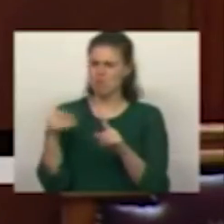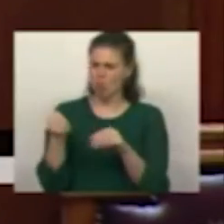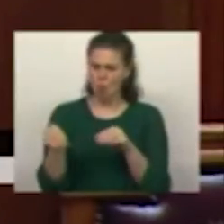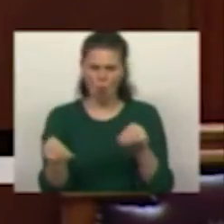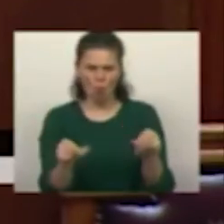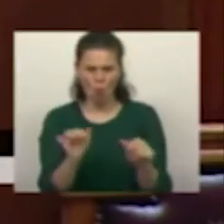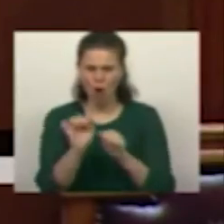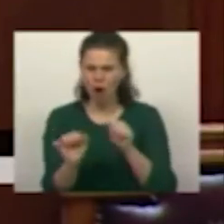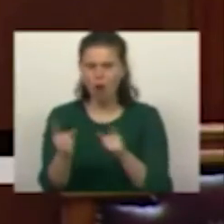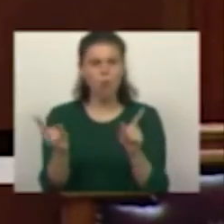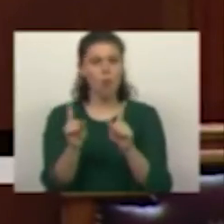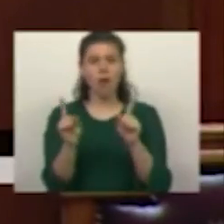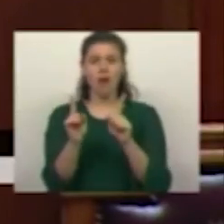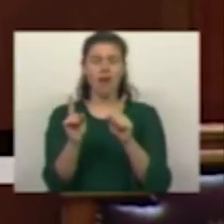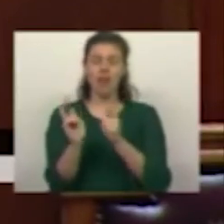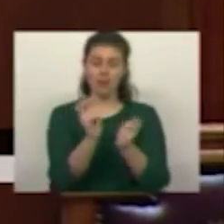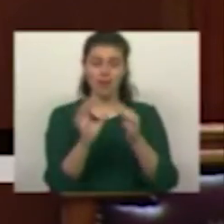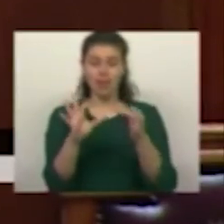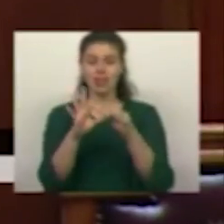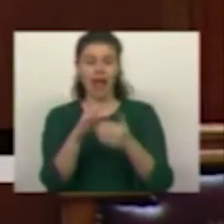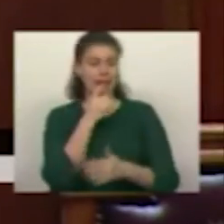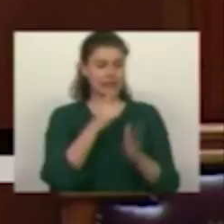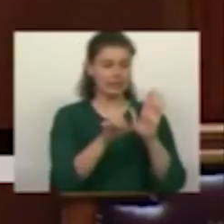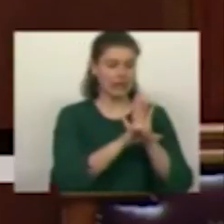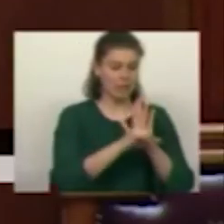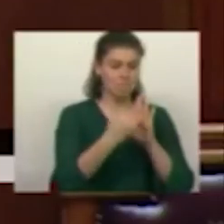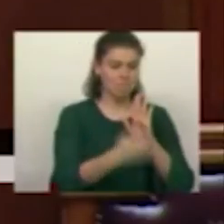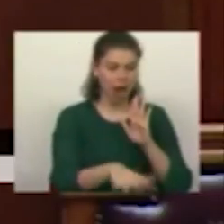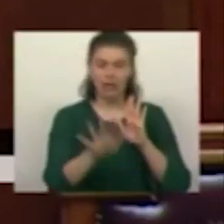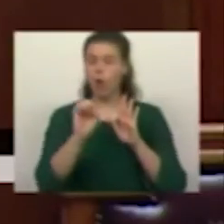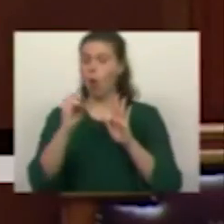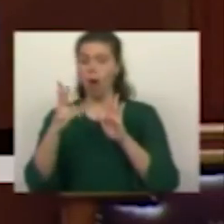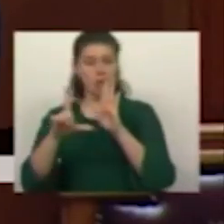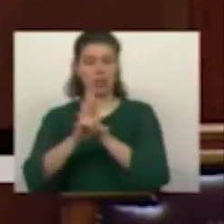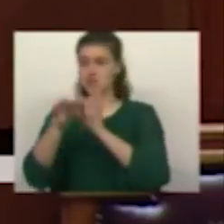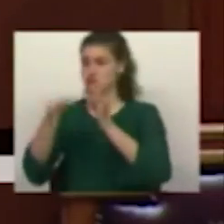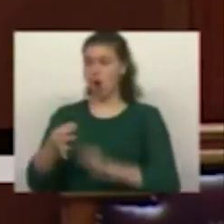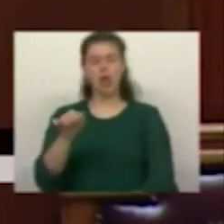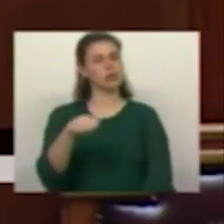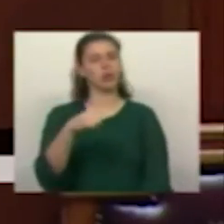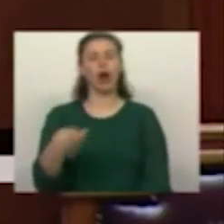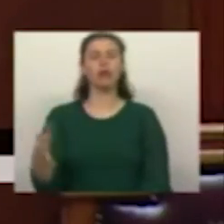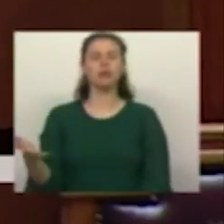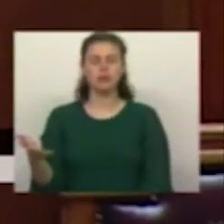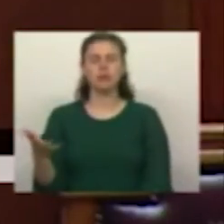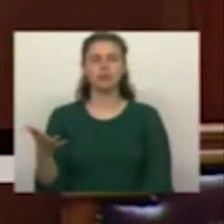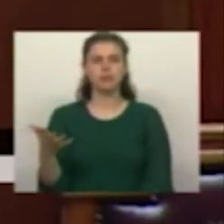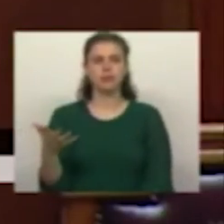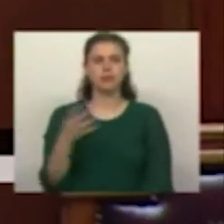localização em particular. É um debate sobre se a lei está errada ou sobre se a lei é correta.